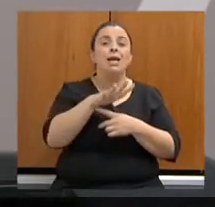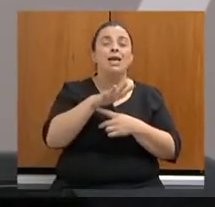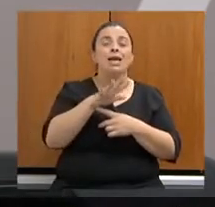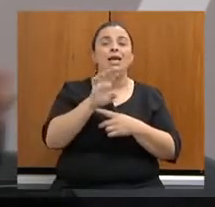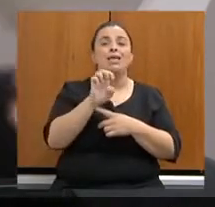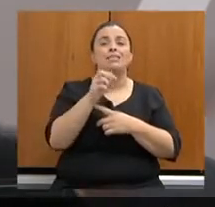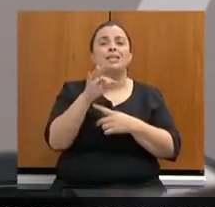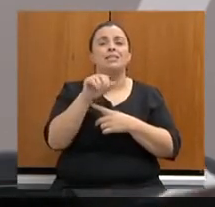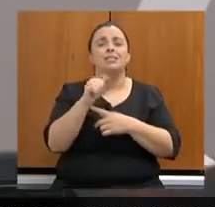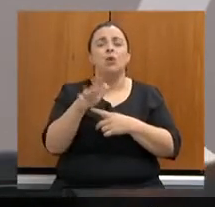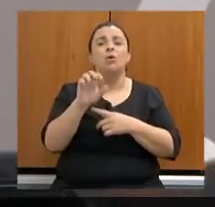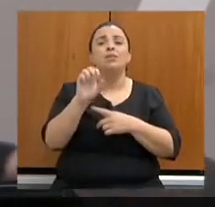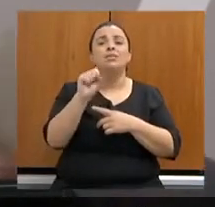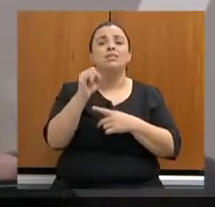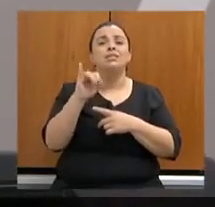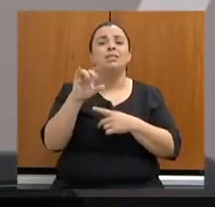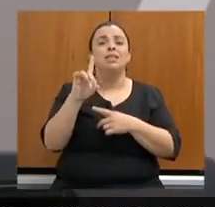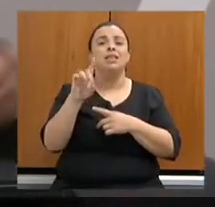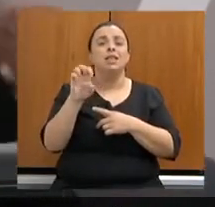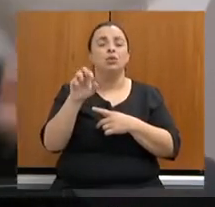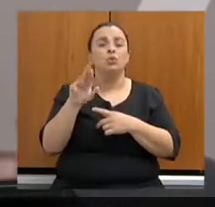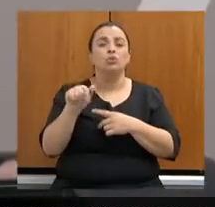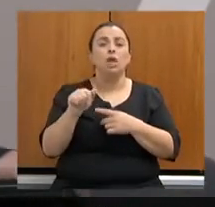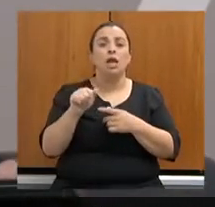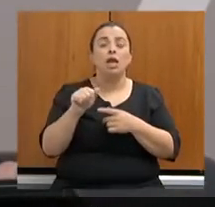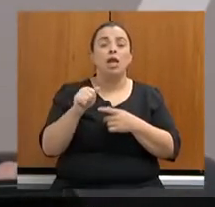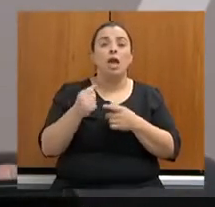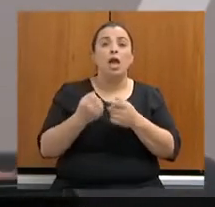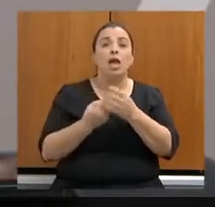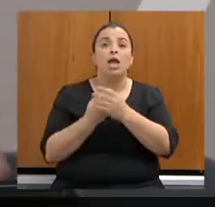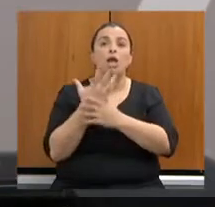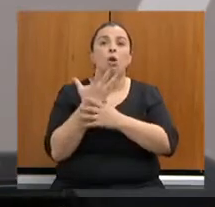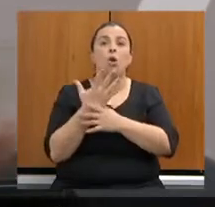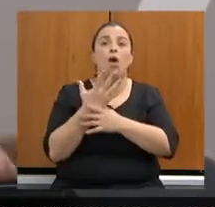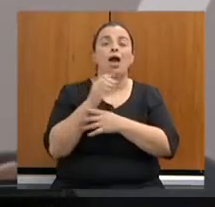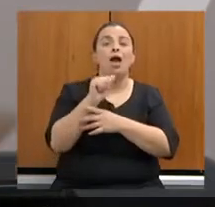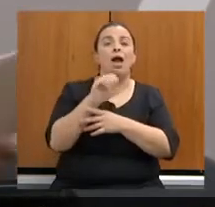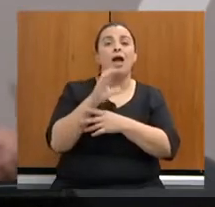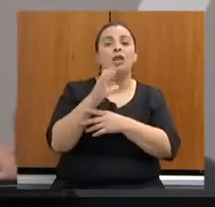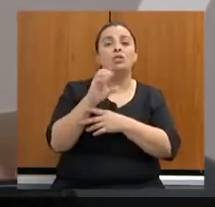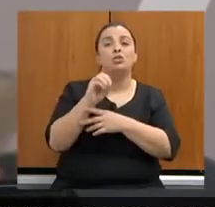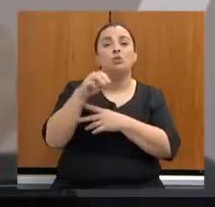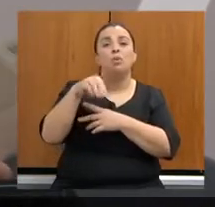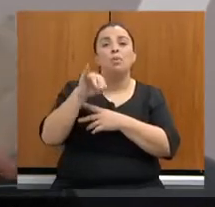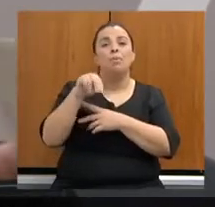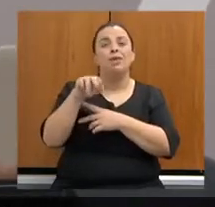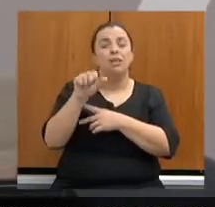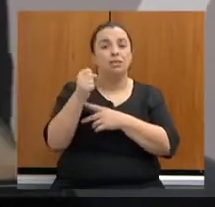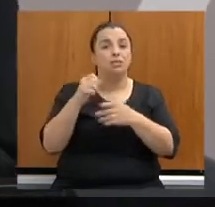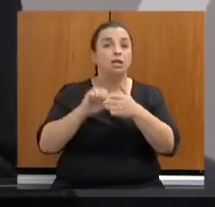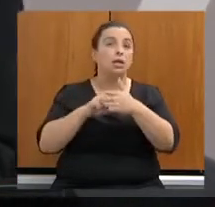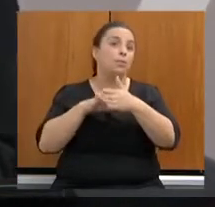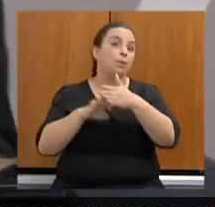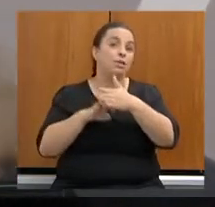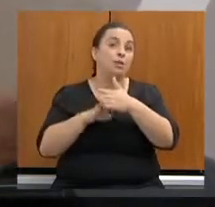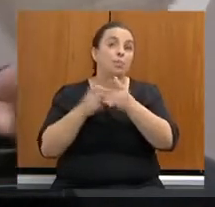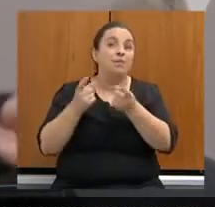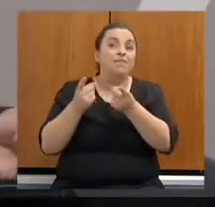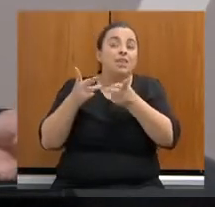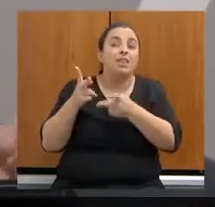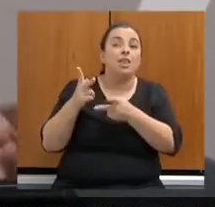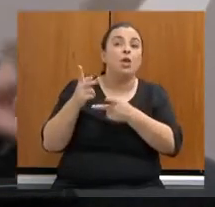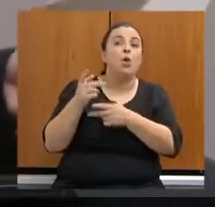pelo Governo Federal a açominas para que a gente já vendesse o aço e a coisa parece que não deu muito certo